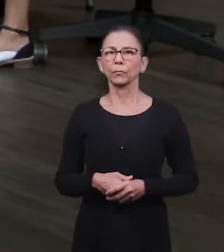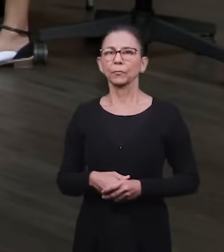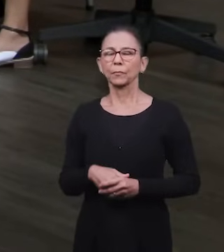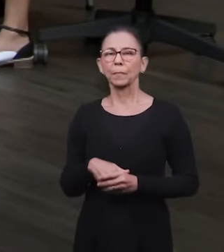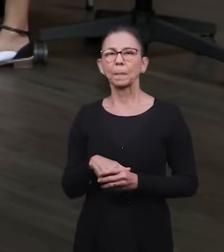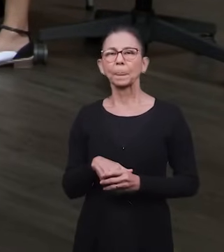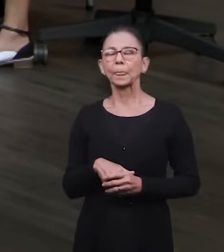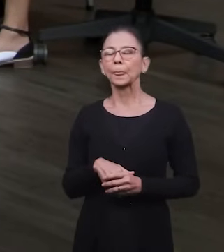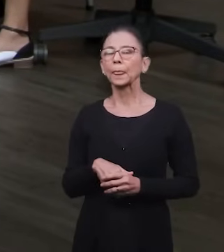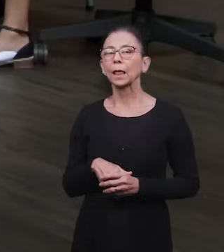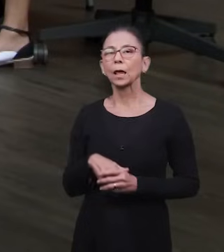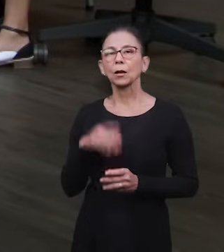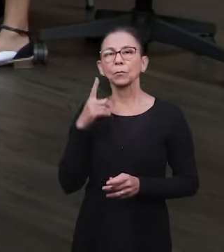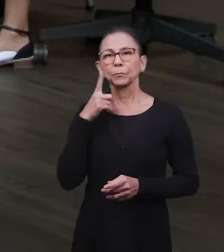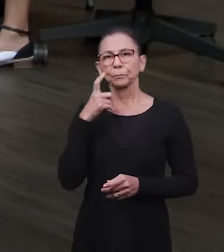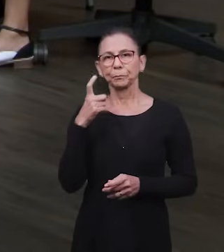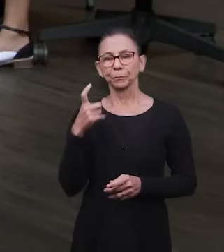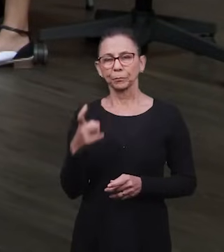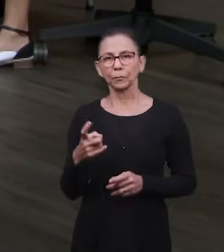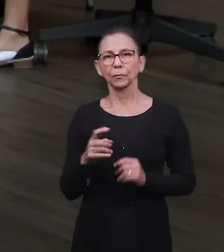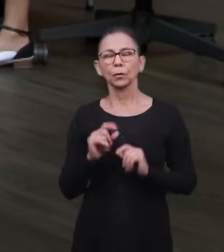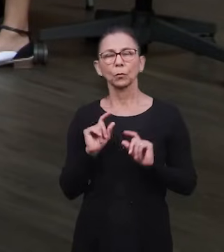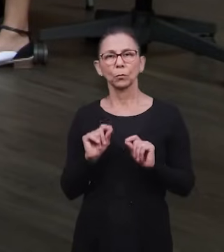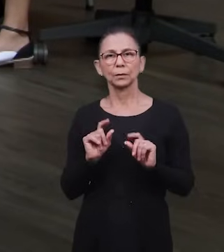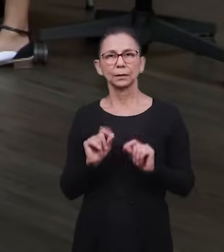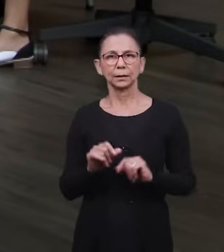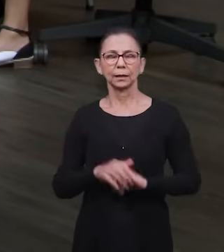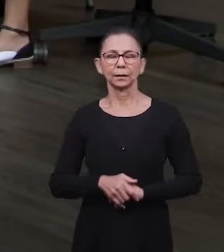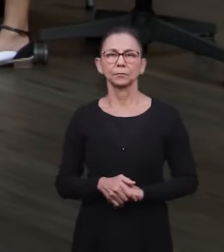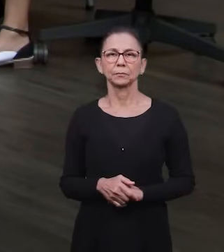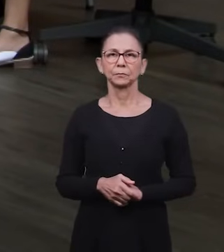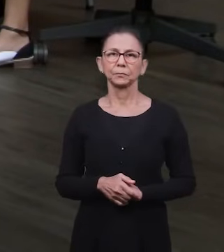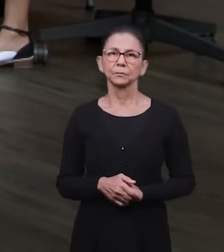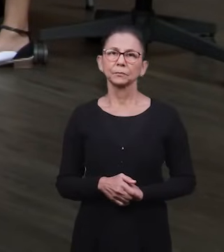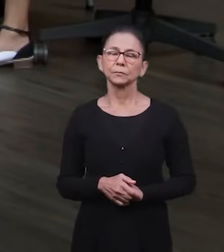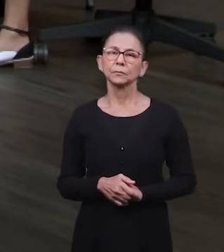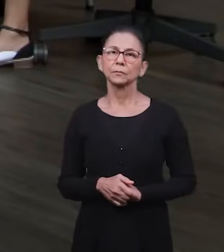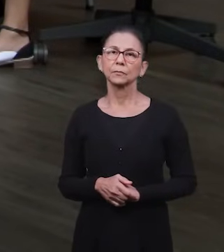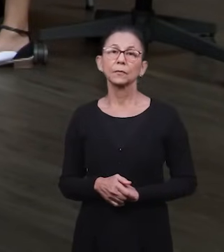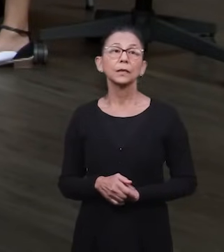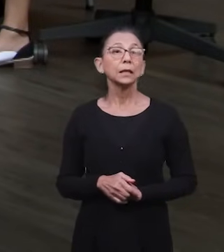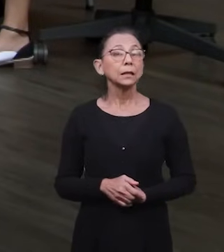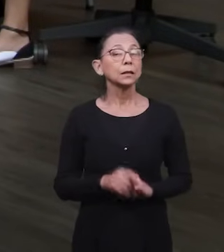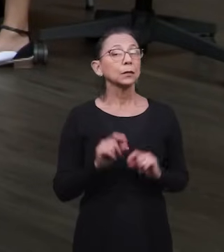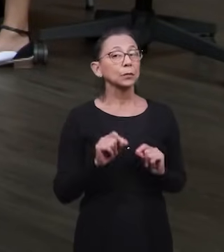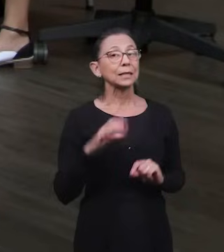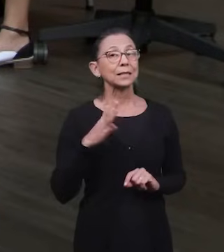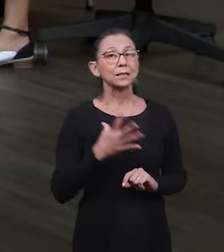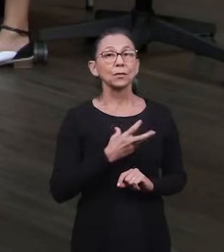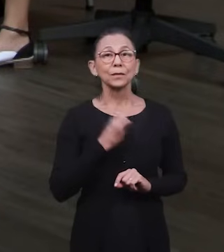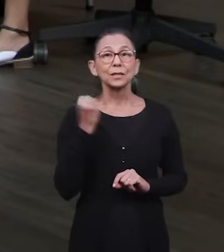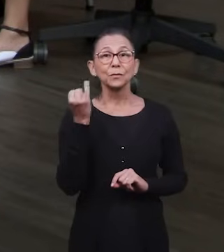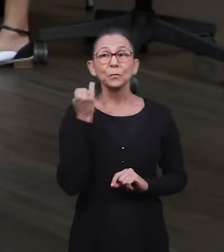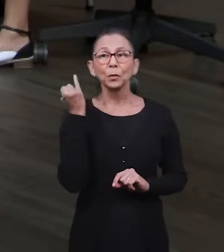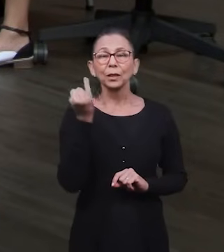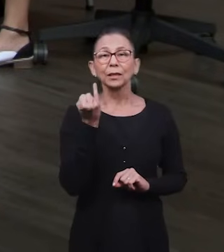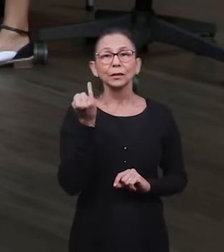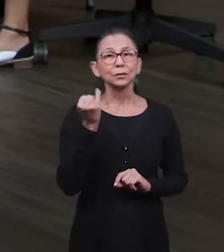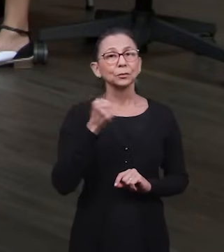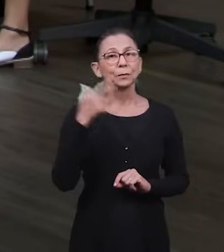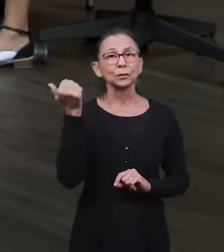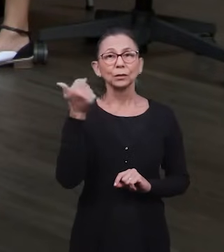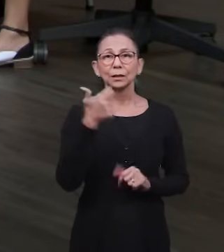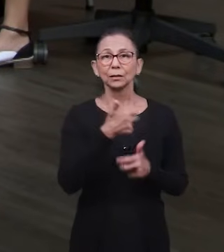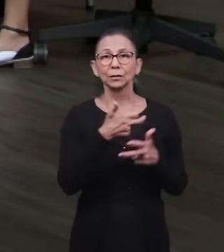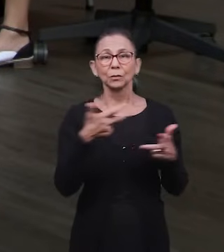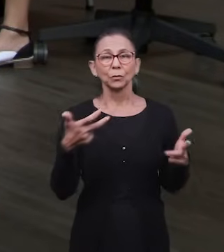vai fazer até é o Mateus, mas é interessante fazer uma observação, né, que a salvação é o que nós temos de mais precioso. E